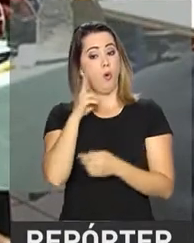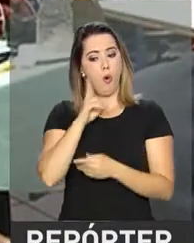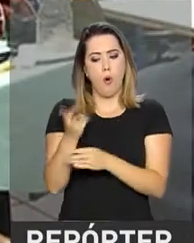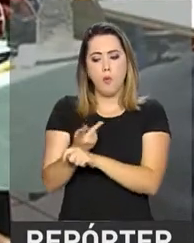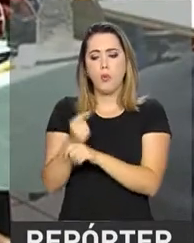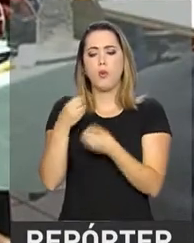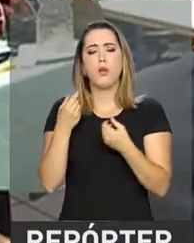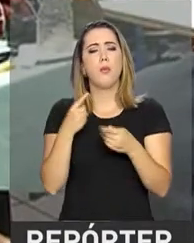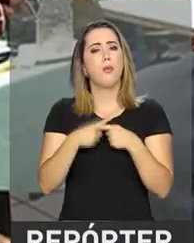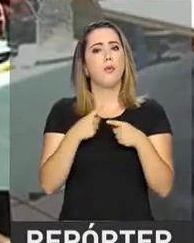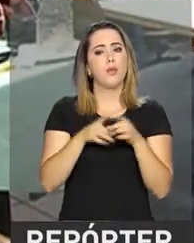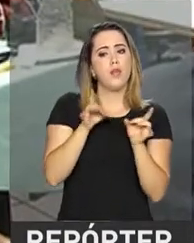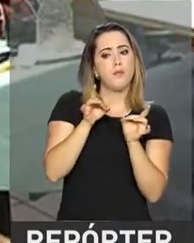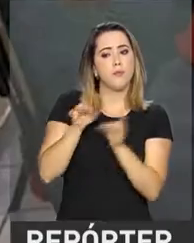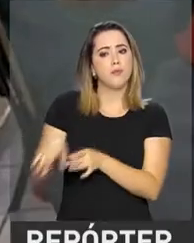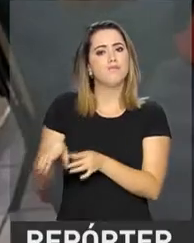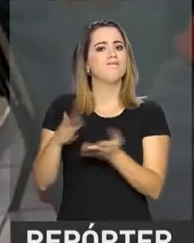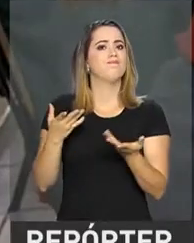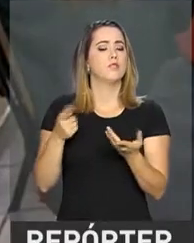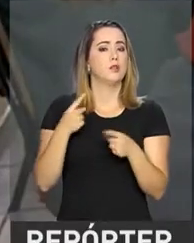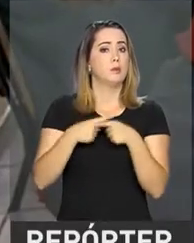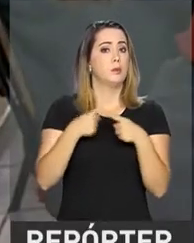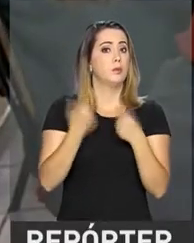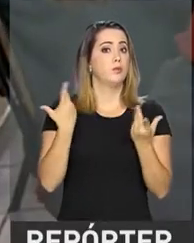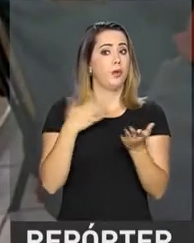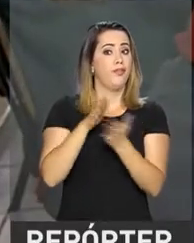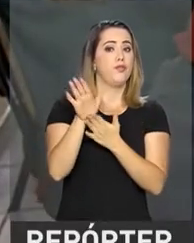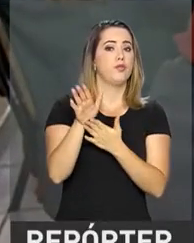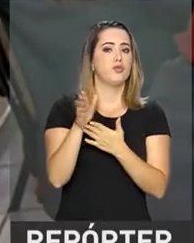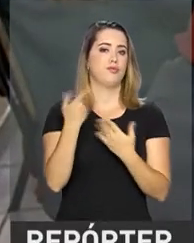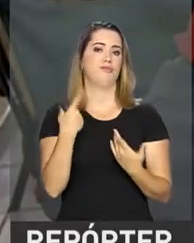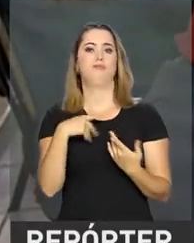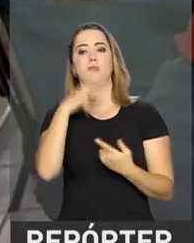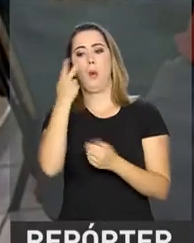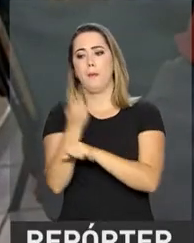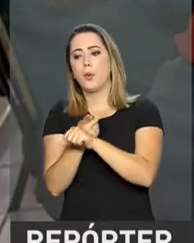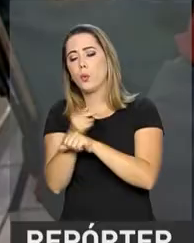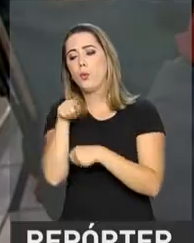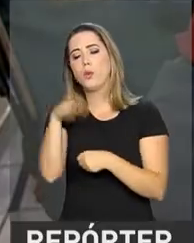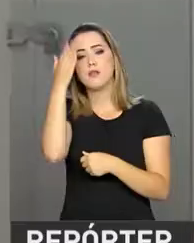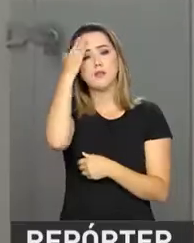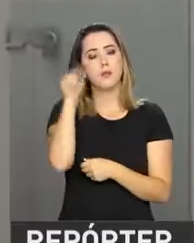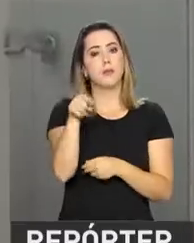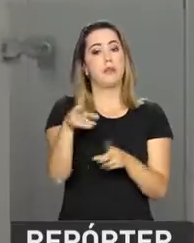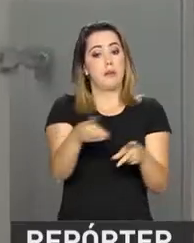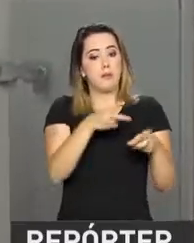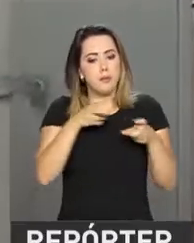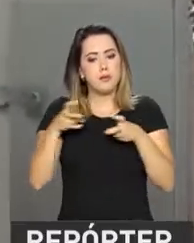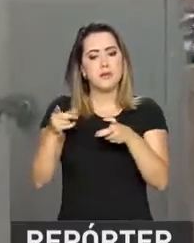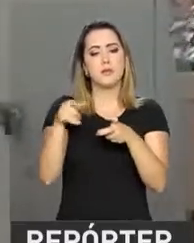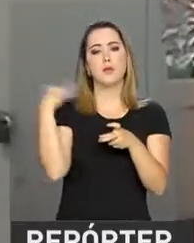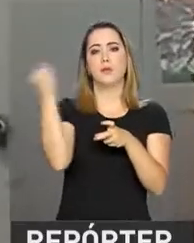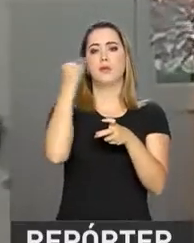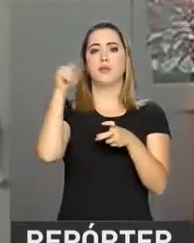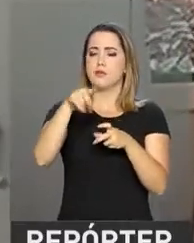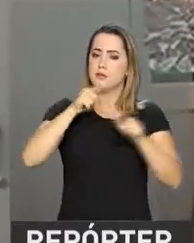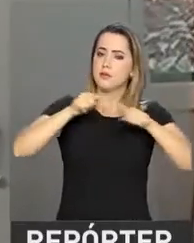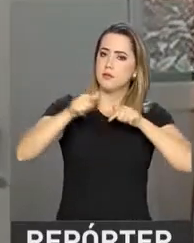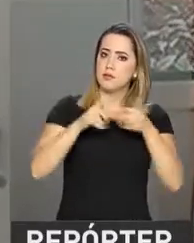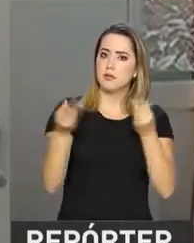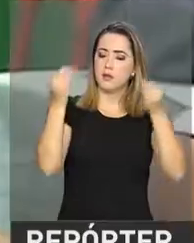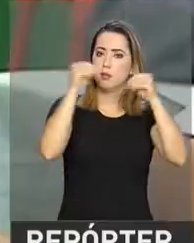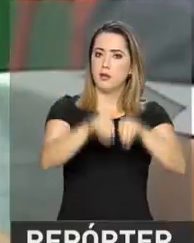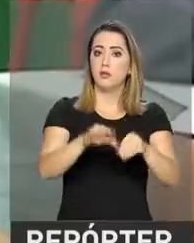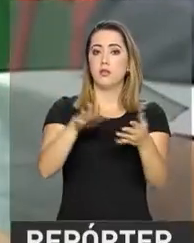aluno da evasão nós temos também é feito um trabalho de sensibilização para entender a importância desse trabalho do